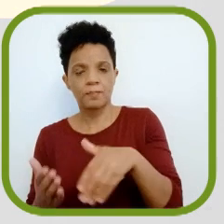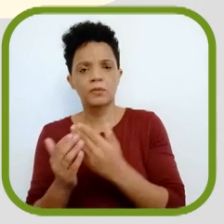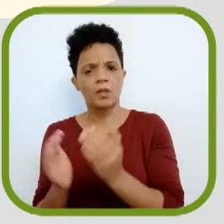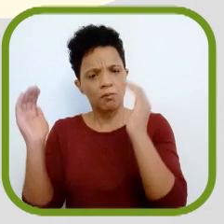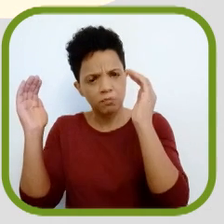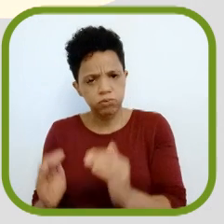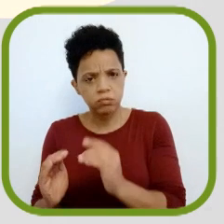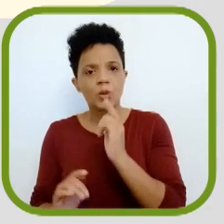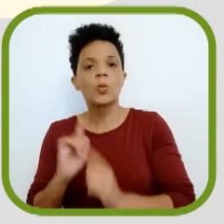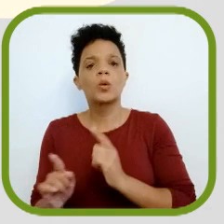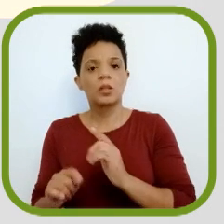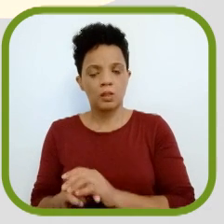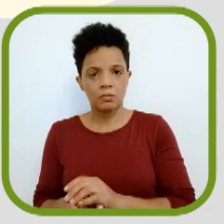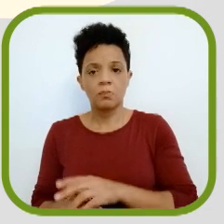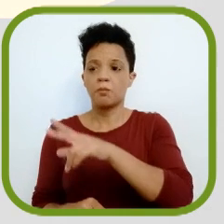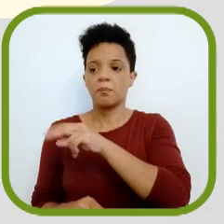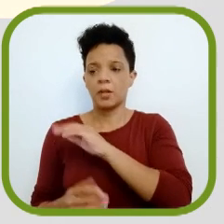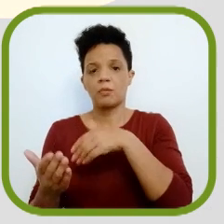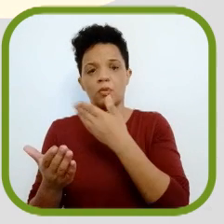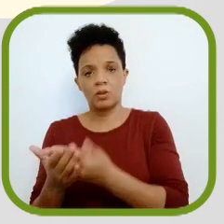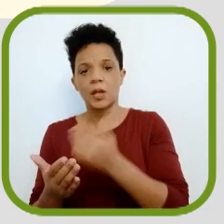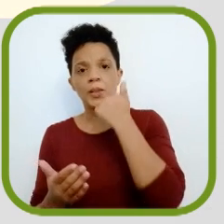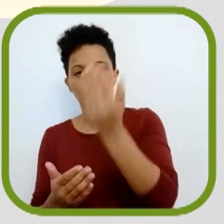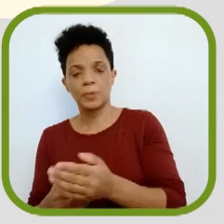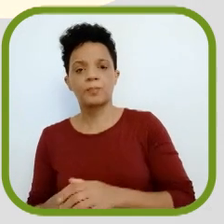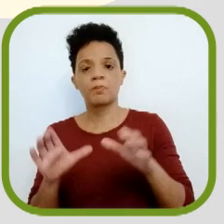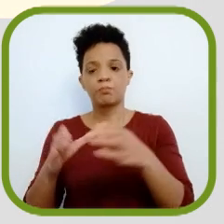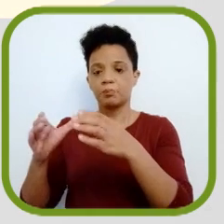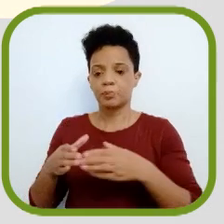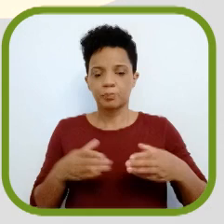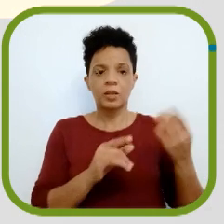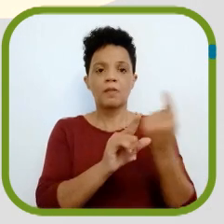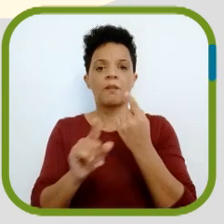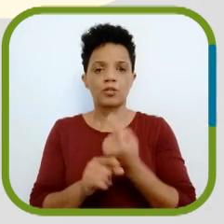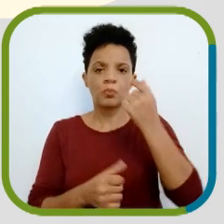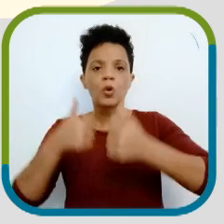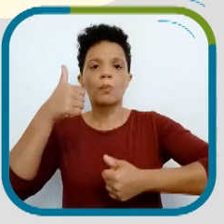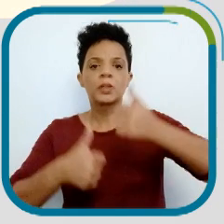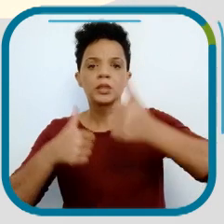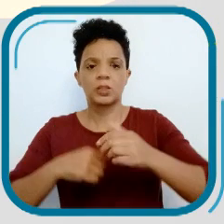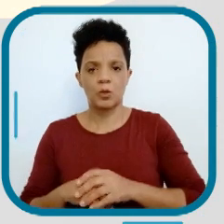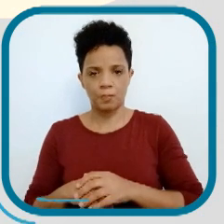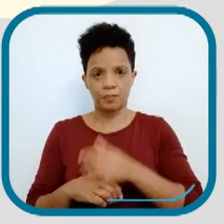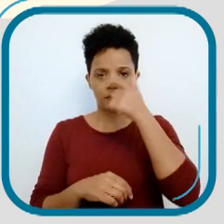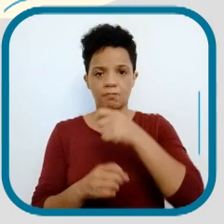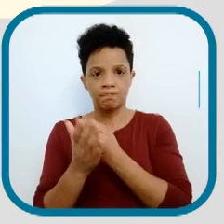de oportunidades conduzem exatamente a premiar o mérito. Dentro de cada conjunto de vagas, há uma competição entre